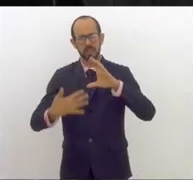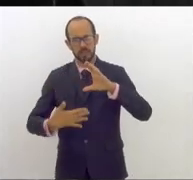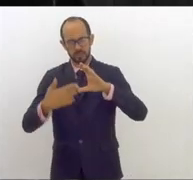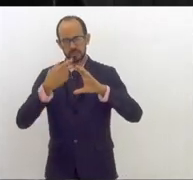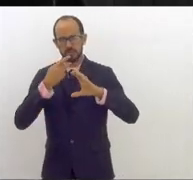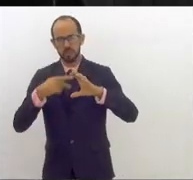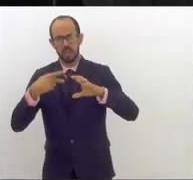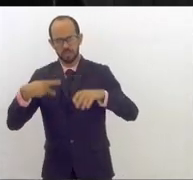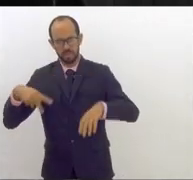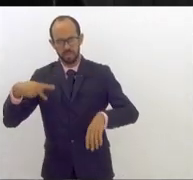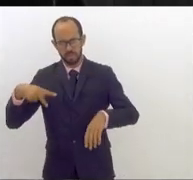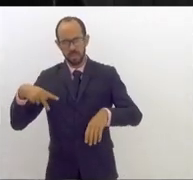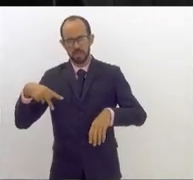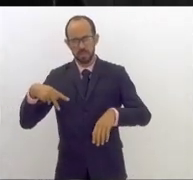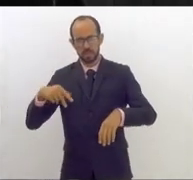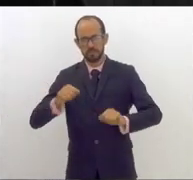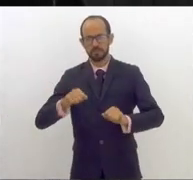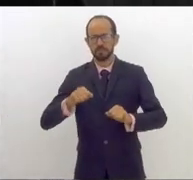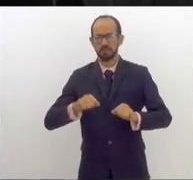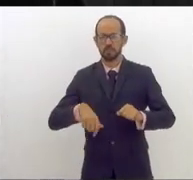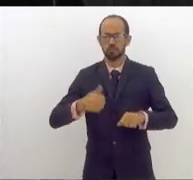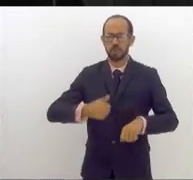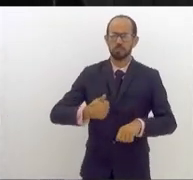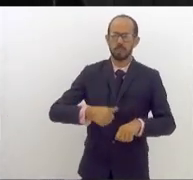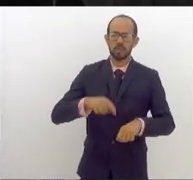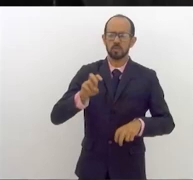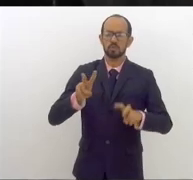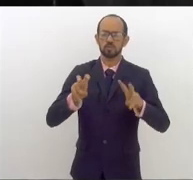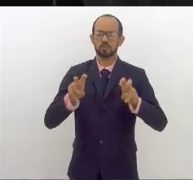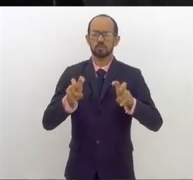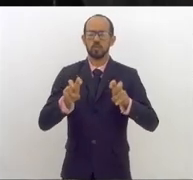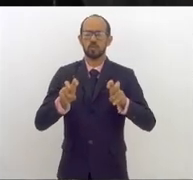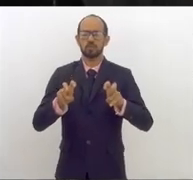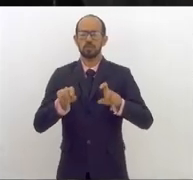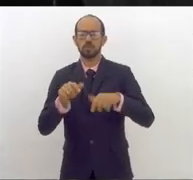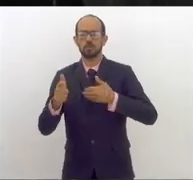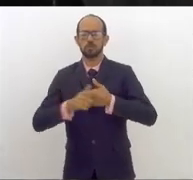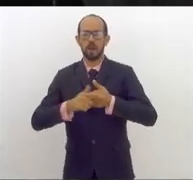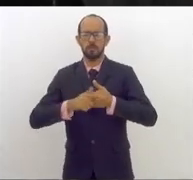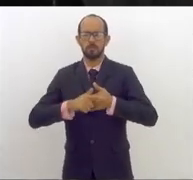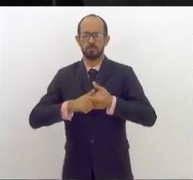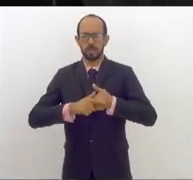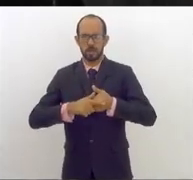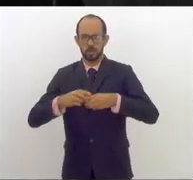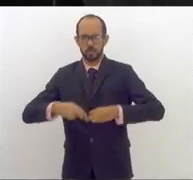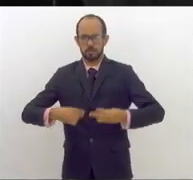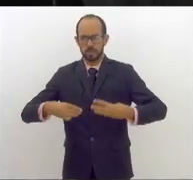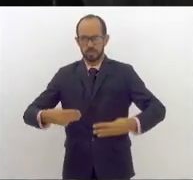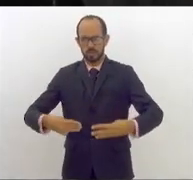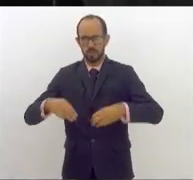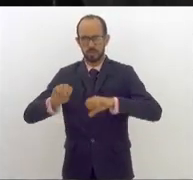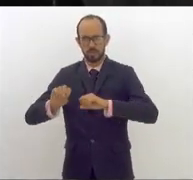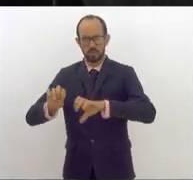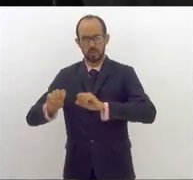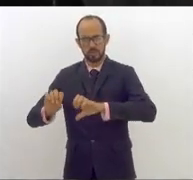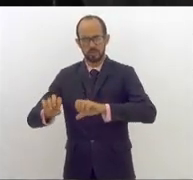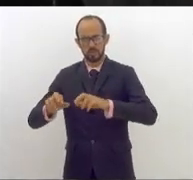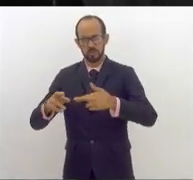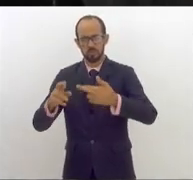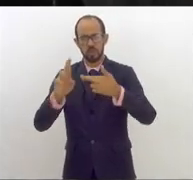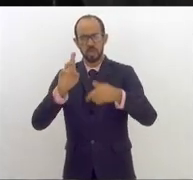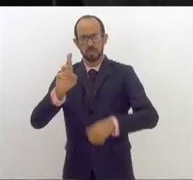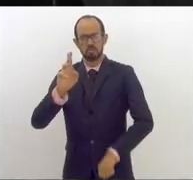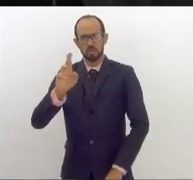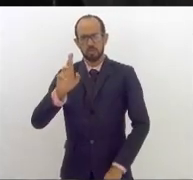coordena a equipe de transição da educação o primeiro aspecto diz respeito ao papel do Ministério da Educação como responsável